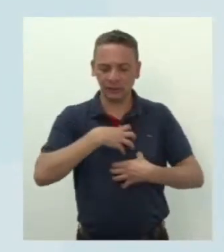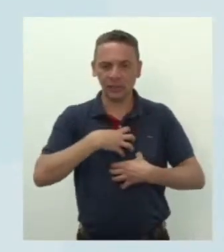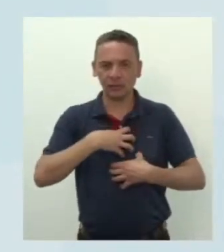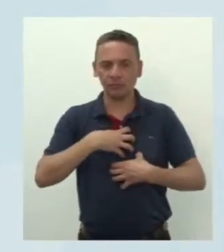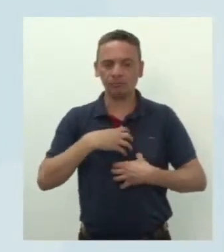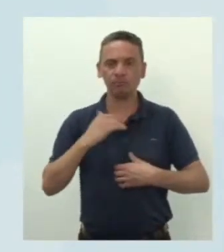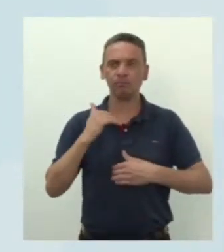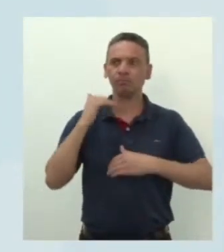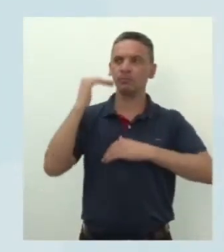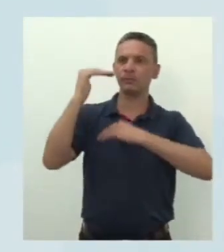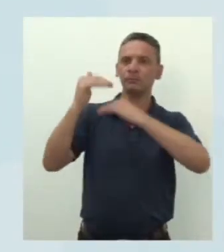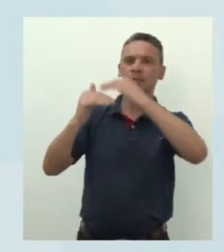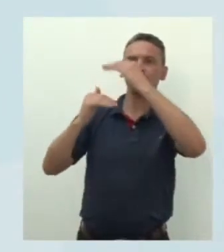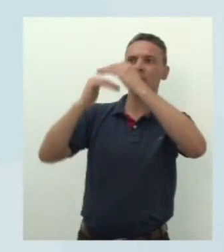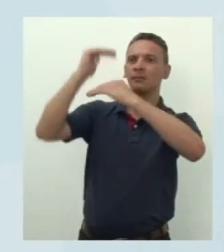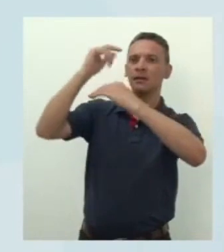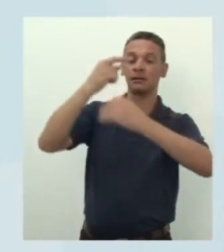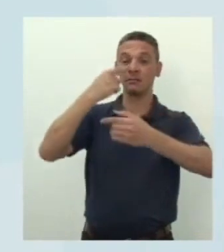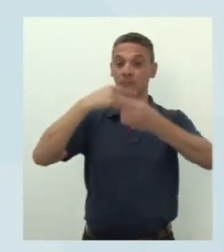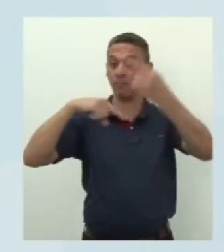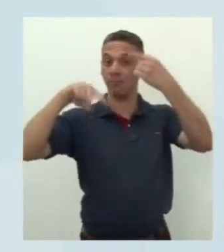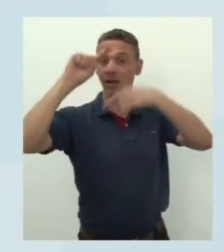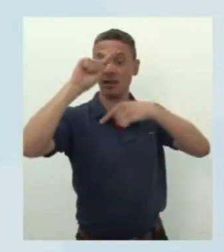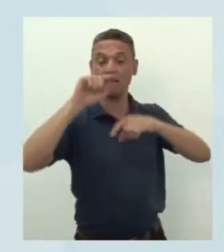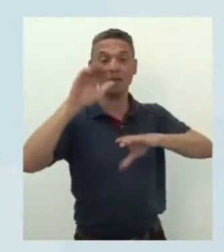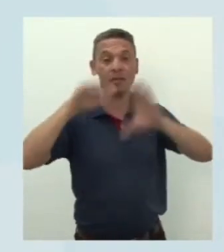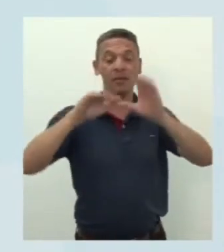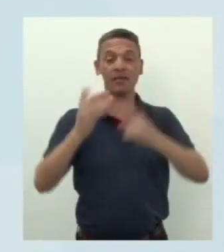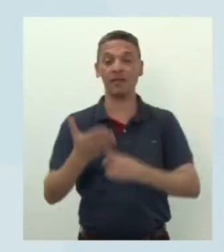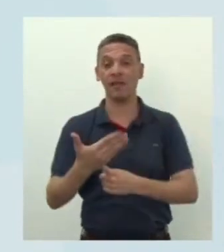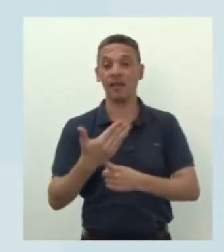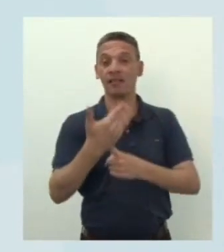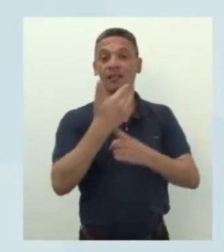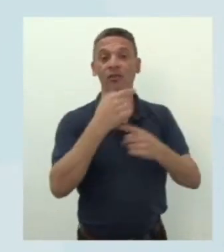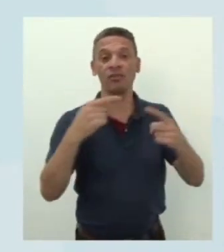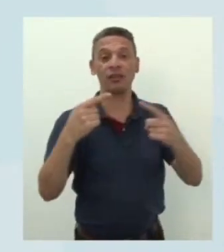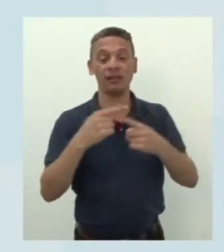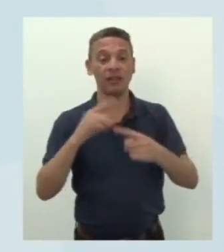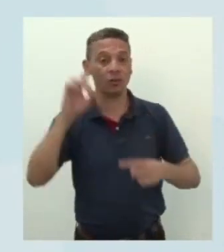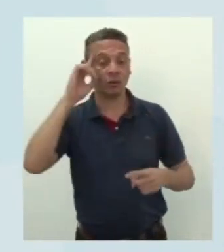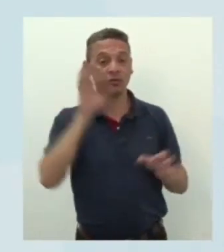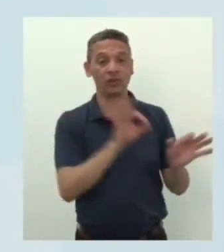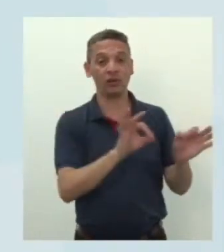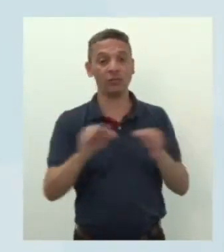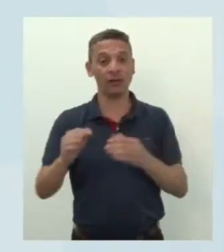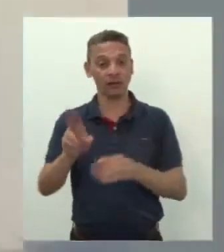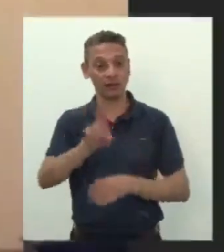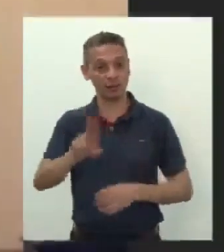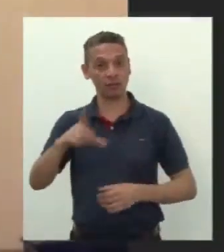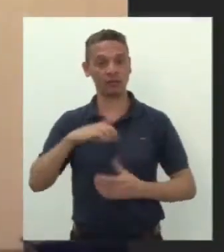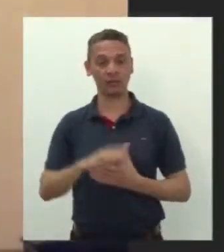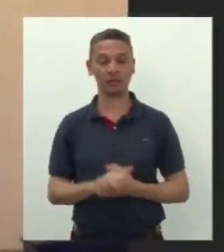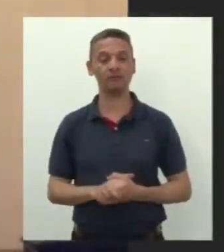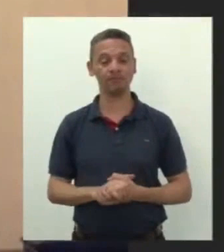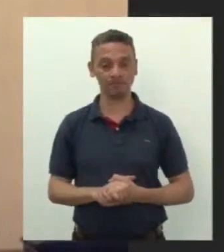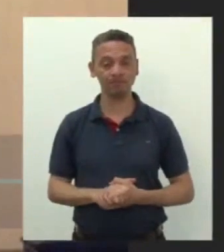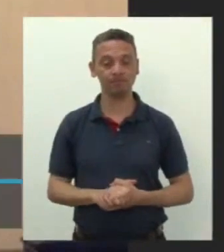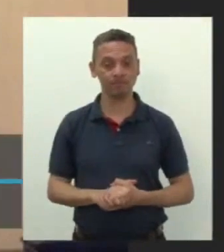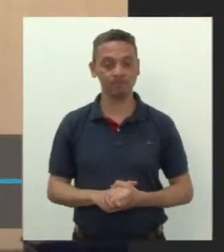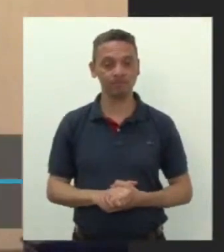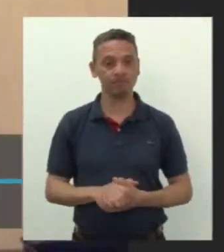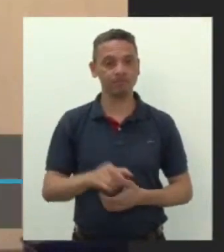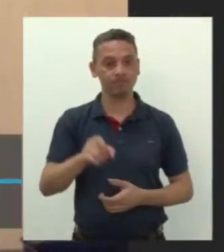e aperfeiçoamento frente aos recursos incorporados no seu dia a dia. Então, é bom a